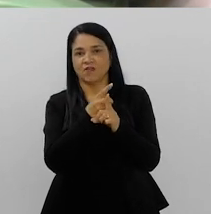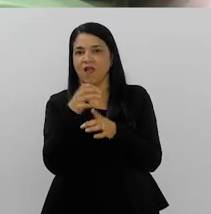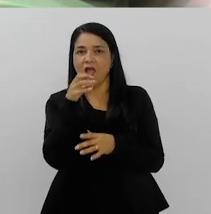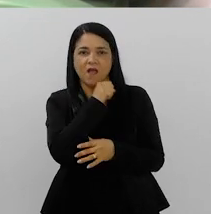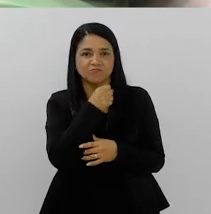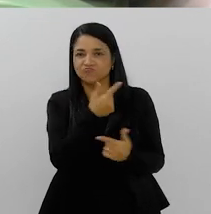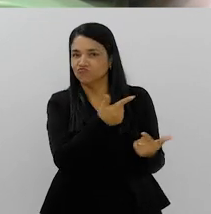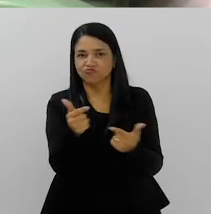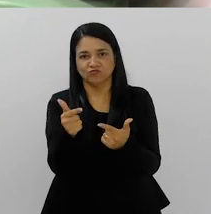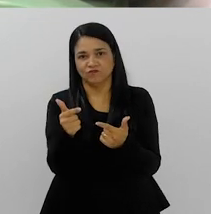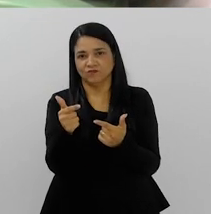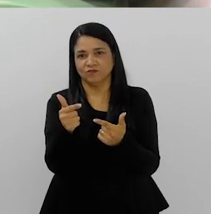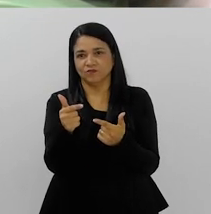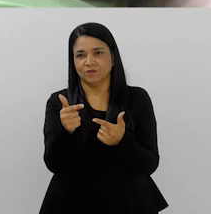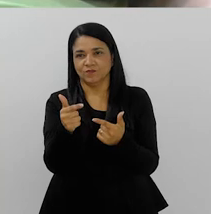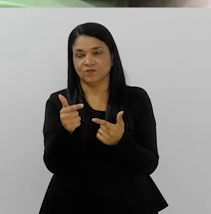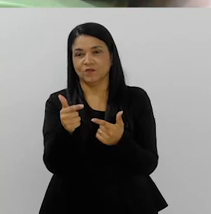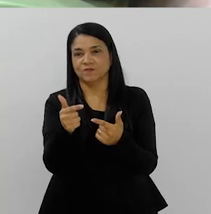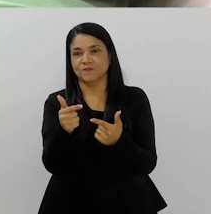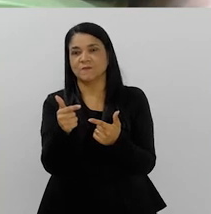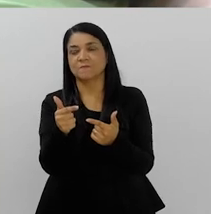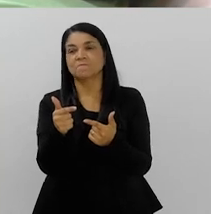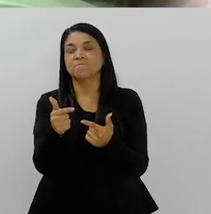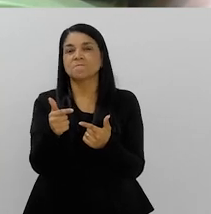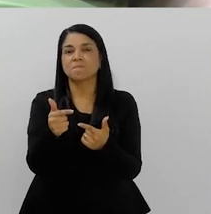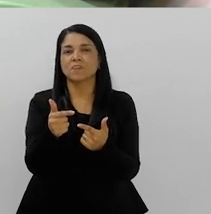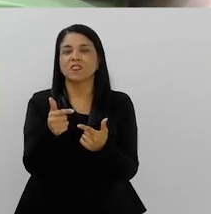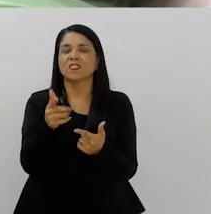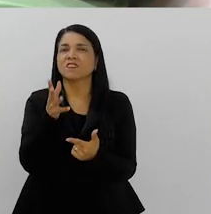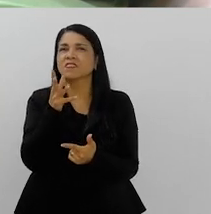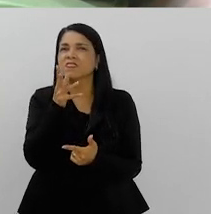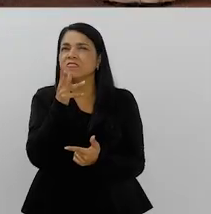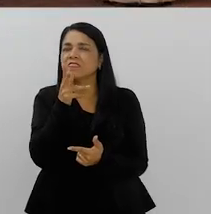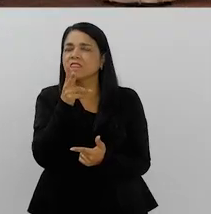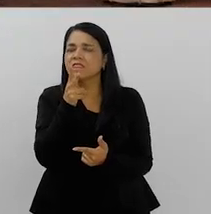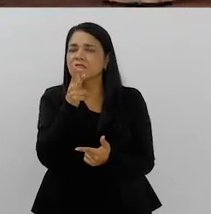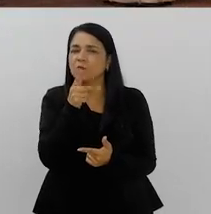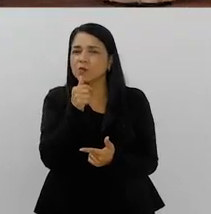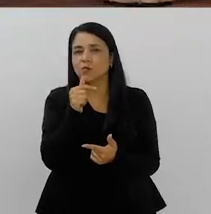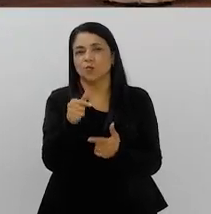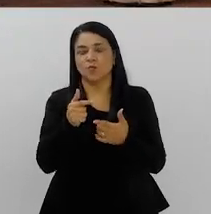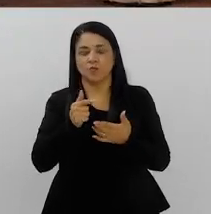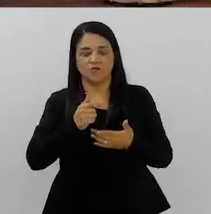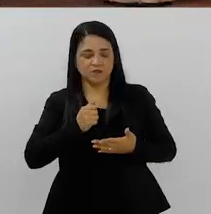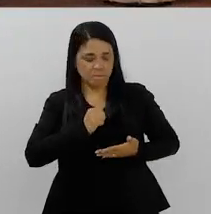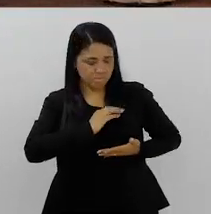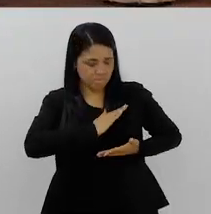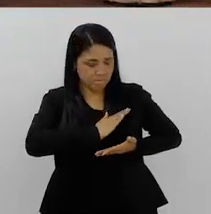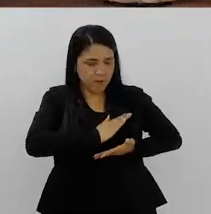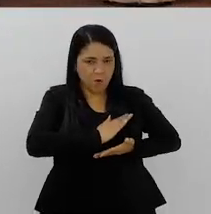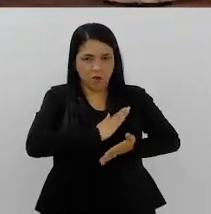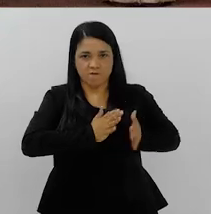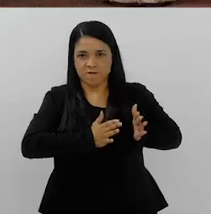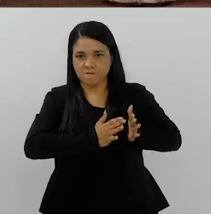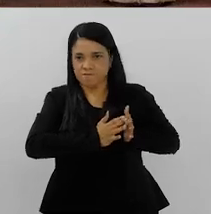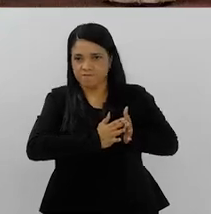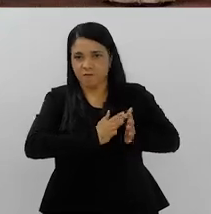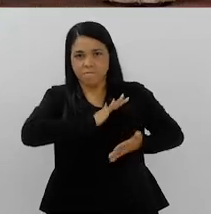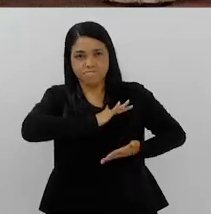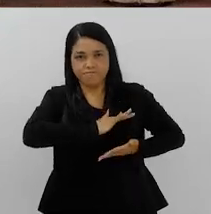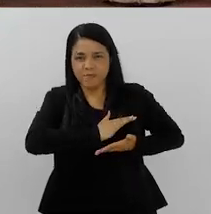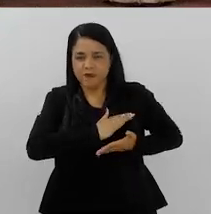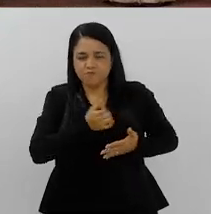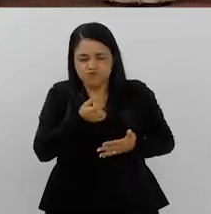eh rápido quer dizer eu tive o diagnóstico rápido mas assim foi uma demora porque eu fiz a mamografia